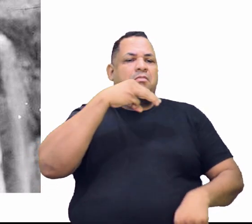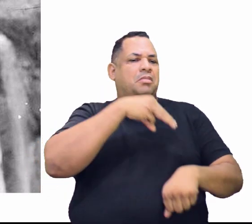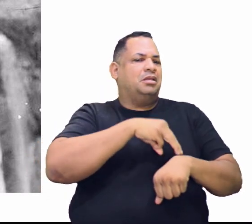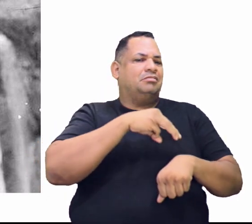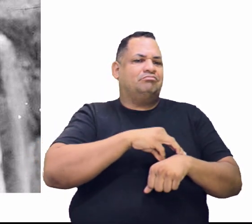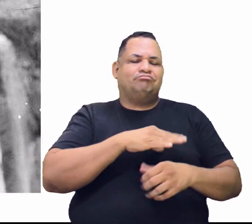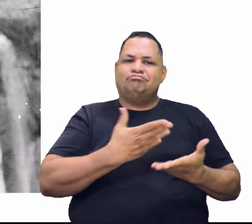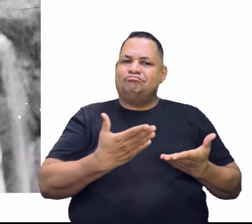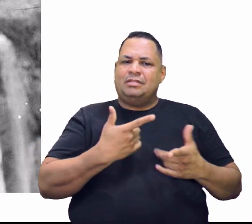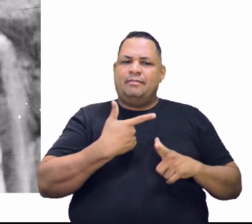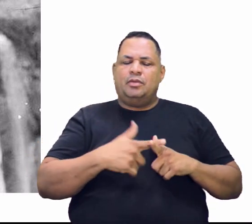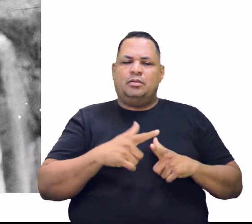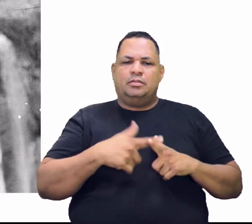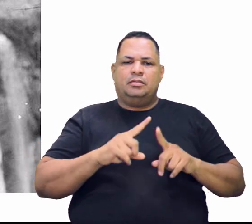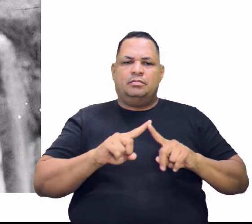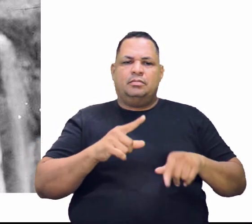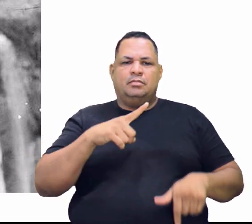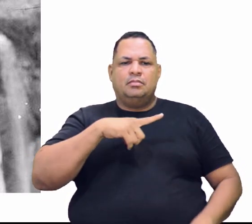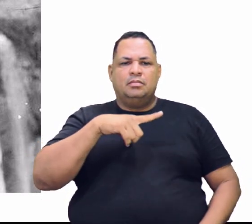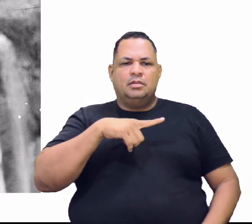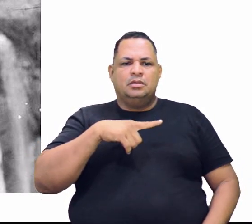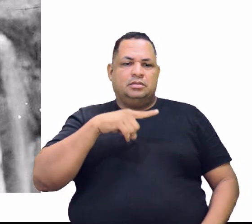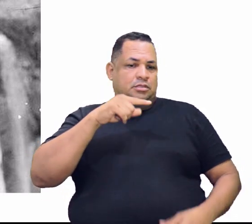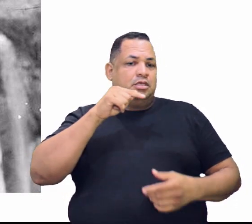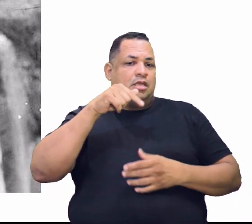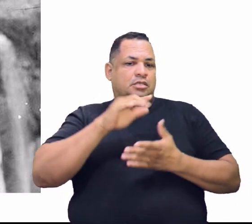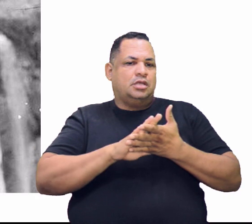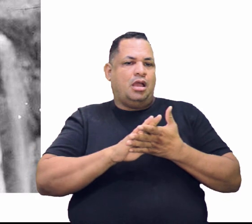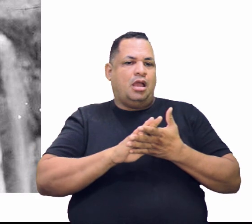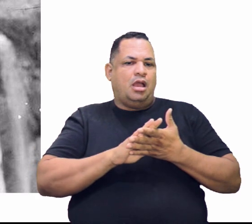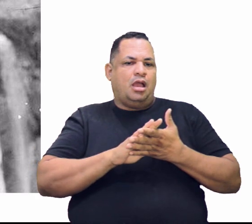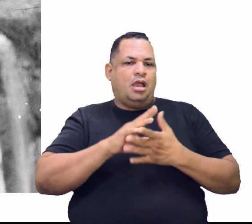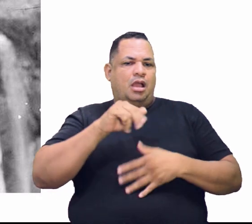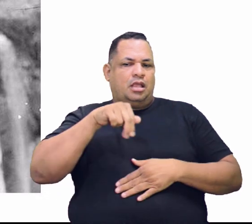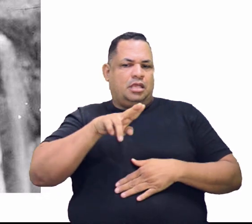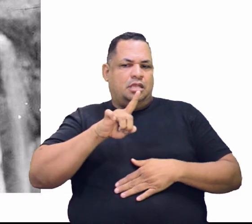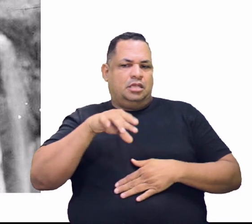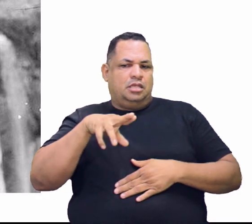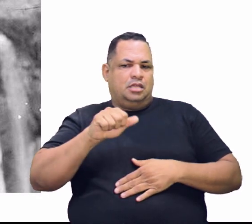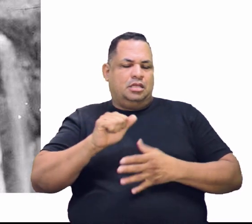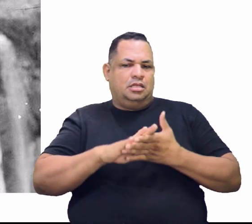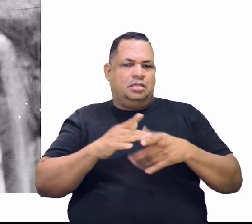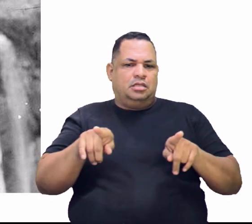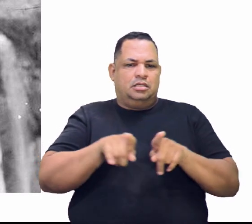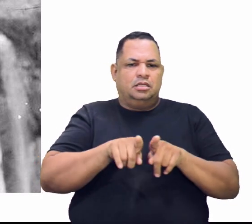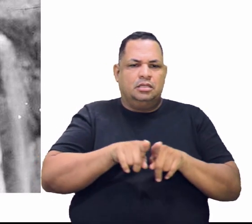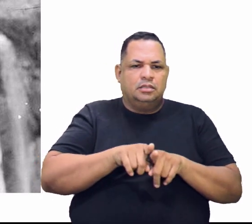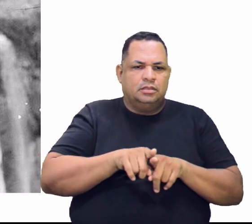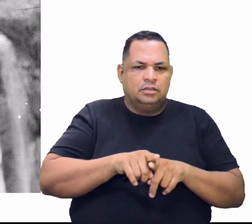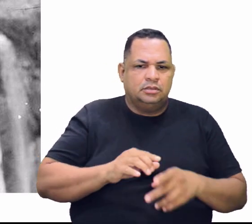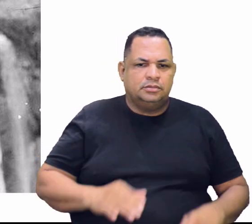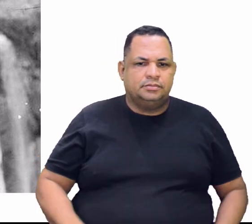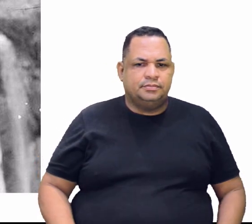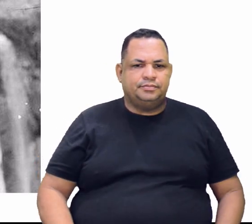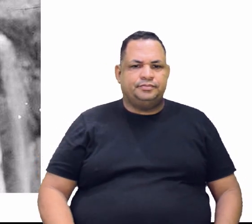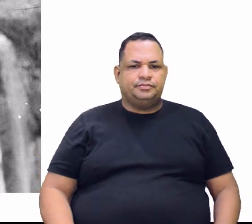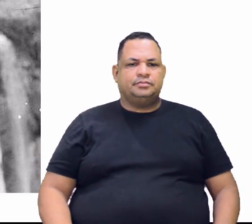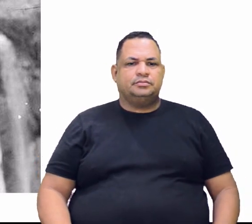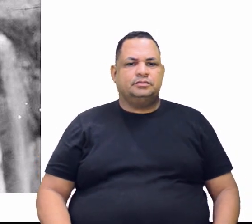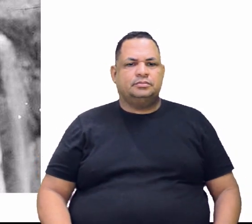telegráfica, eles deixam ali um contingente de 10, 12 pessoas para poder cuidar. Já a expedição